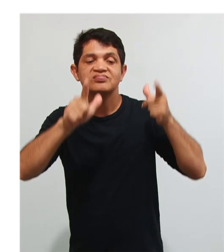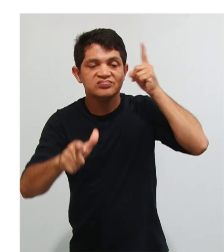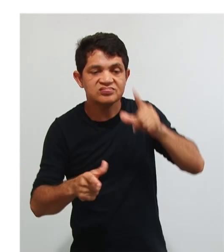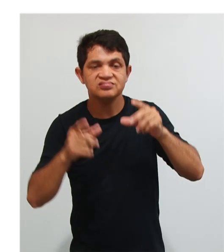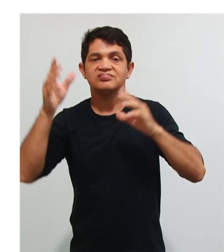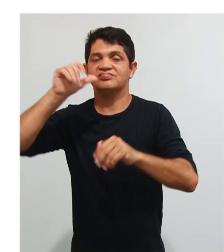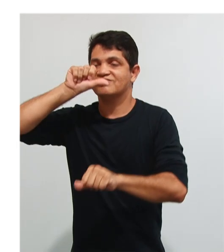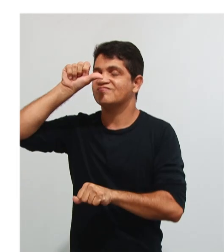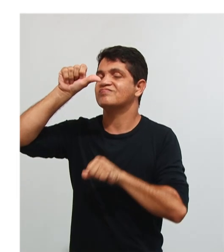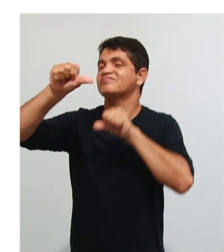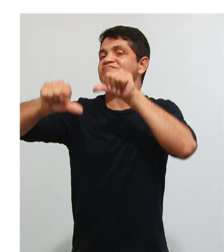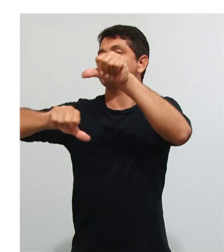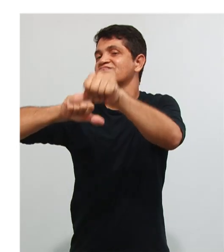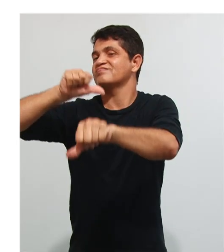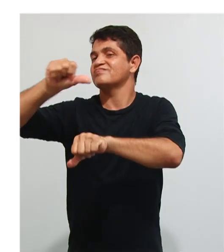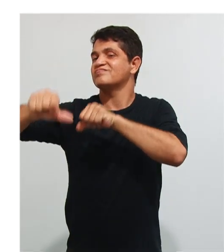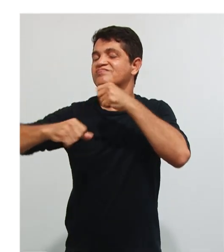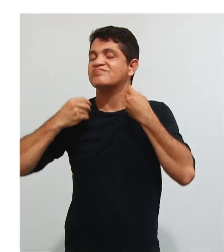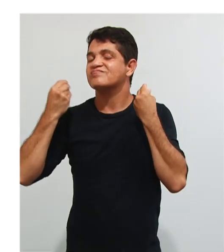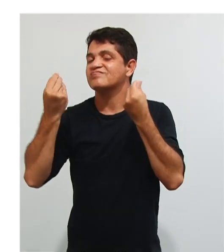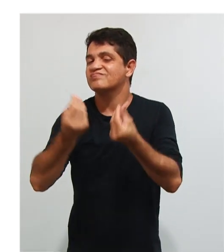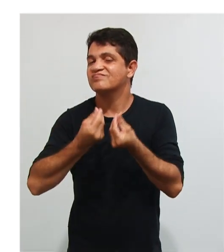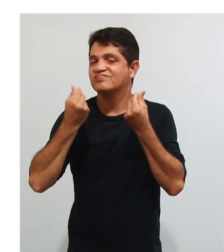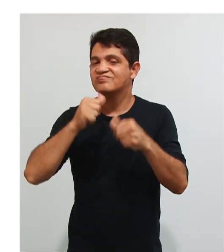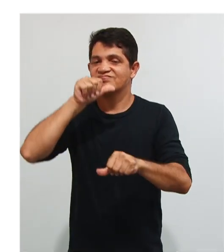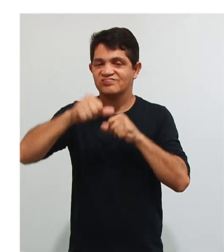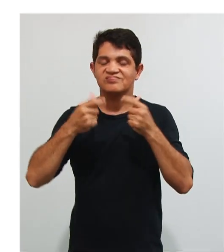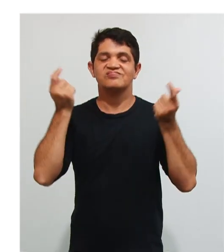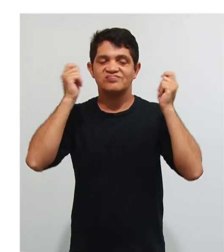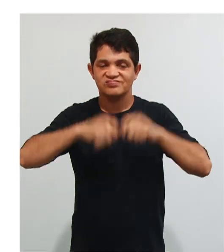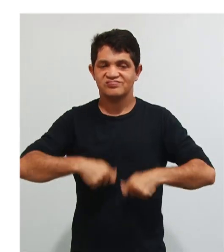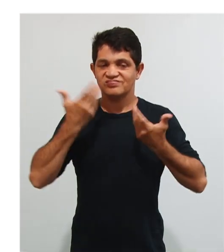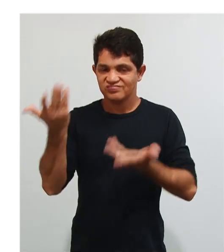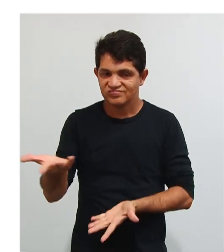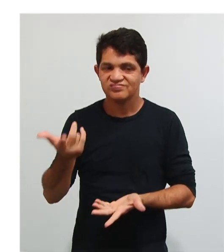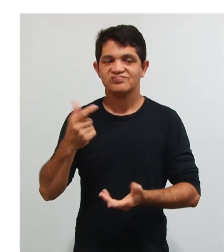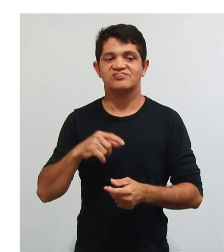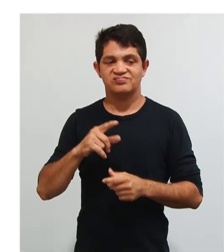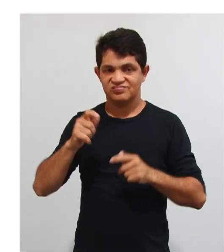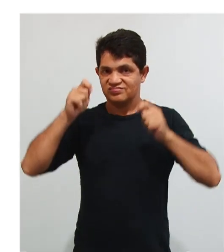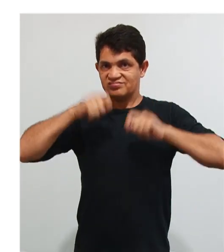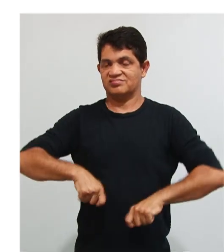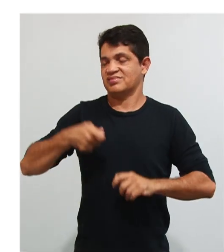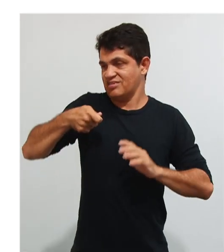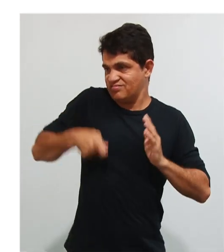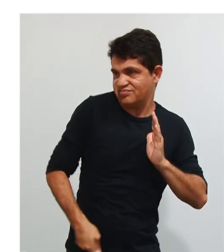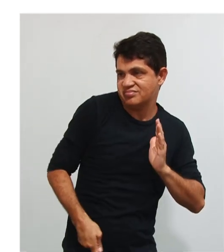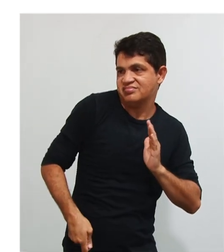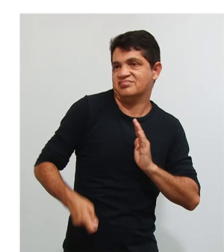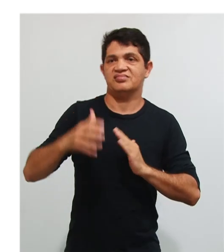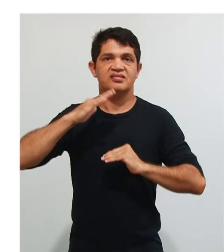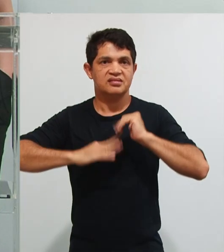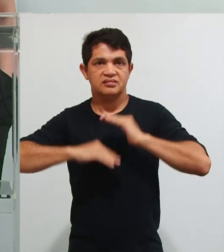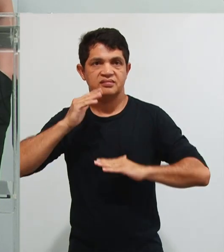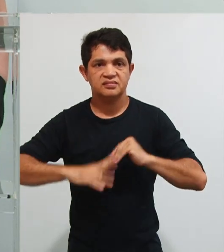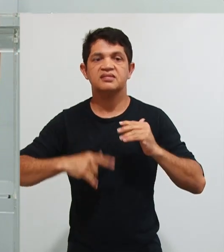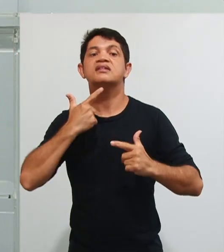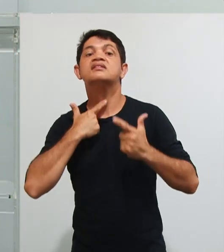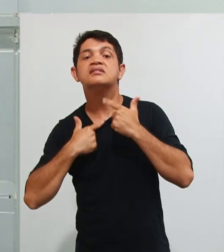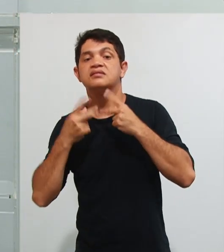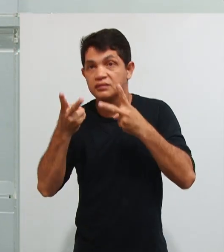às mudanças. Ou seja, pessoazinhas, sejam ágeis em perceber